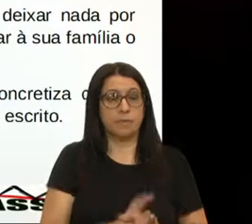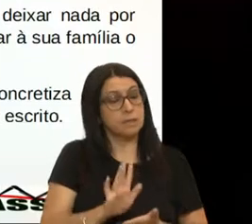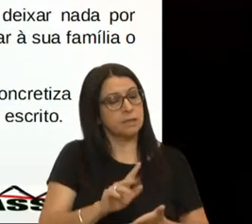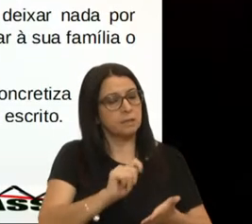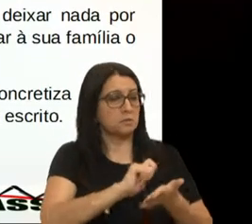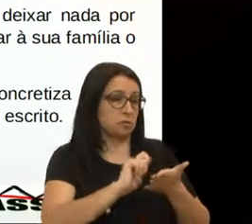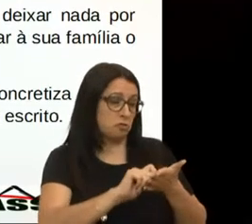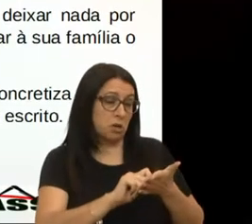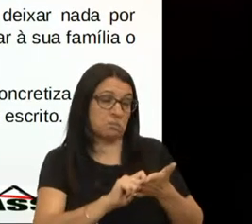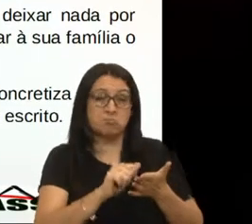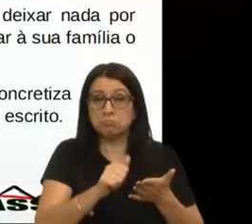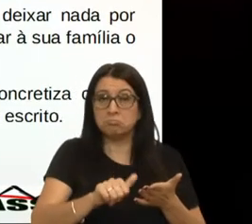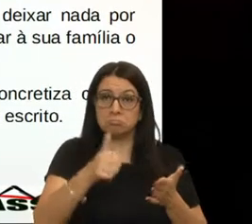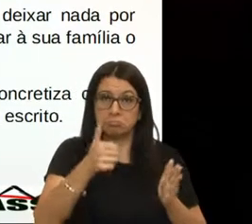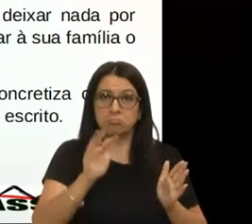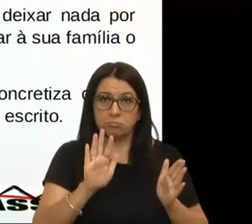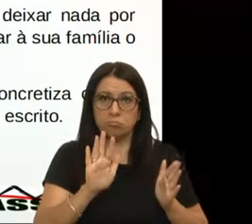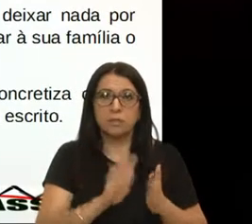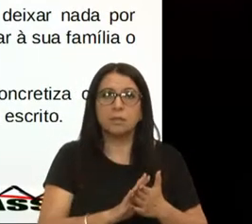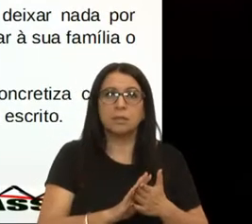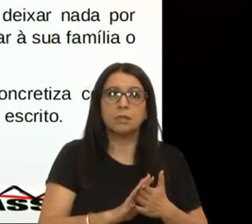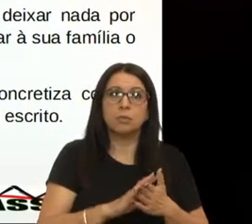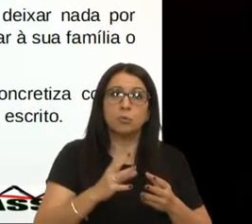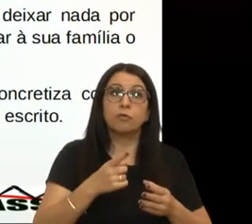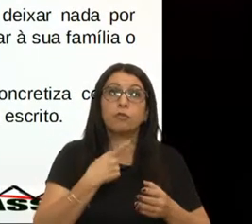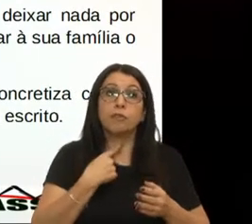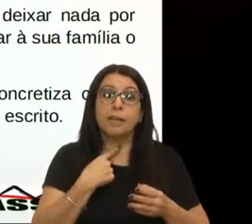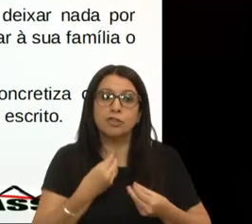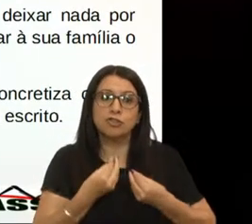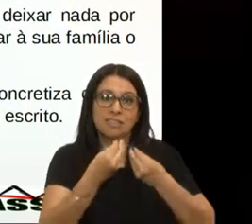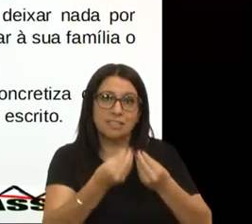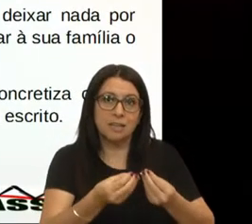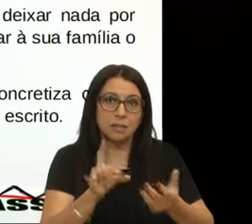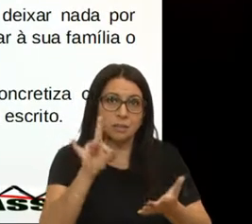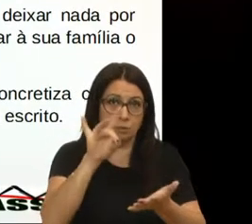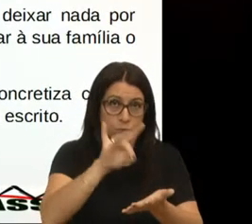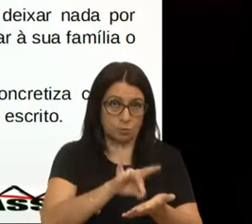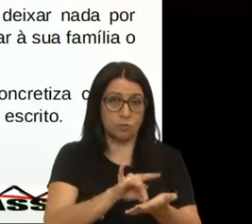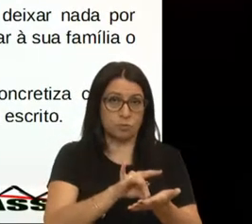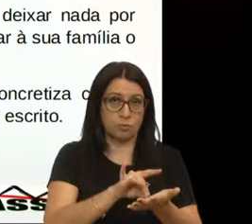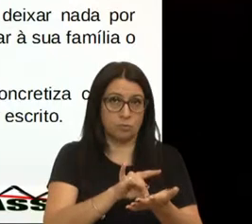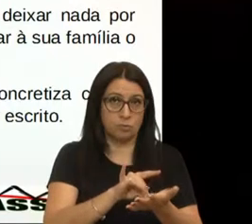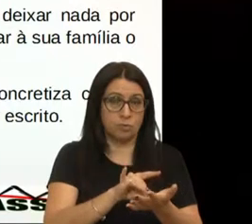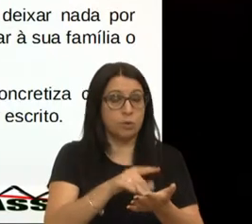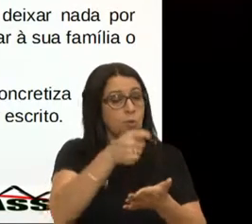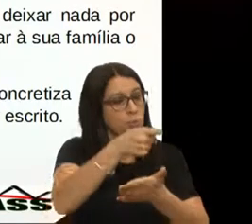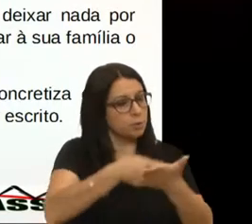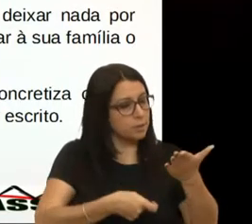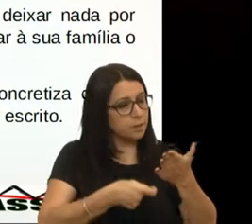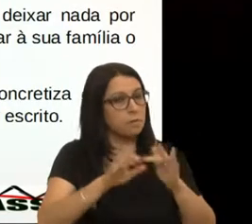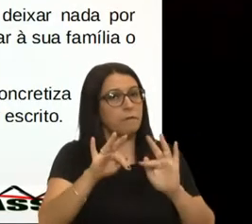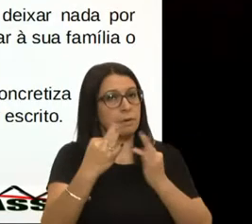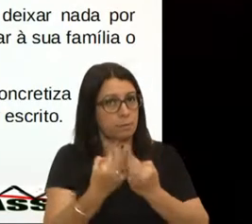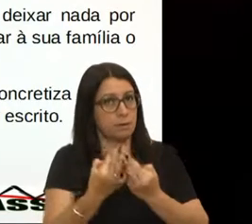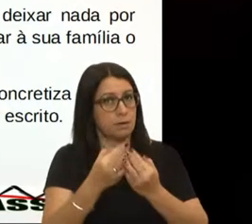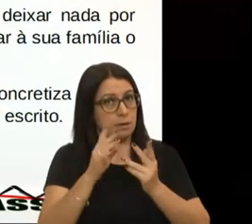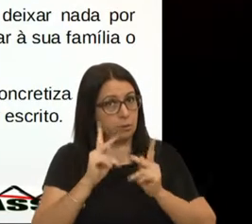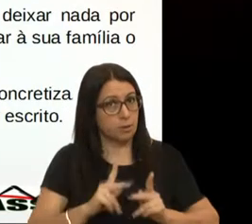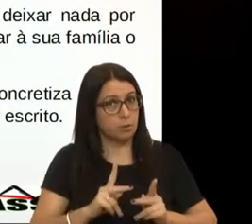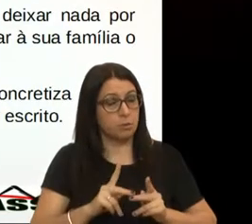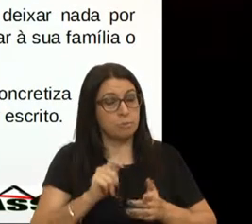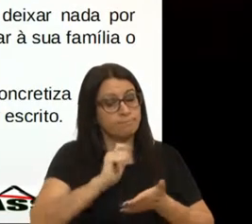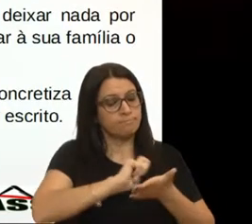escrito, melhor. O desejo de doar órgãos só se concretiza, volto a dizer, com a autorização da família do doador